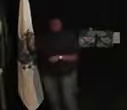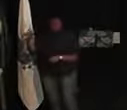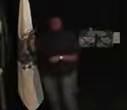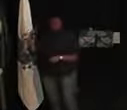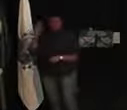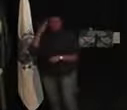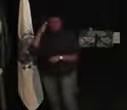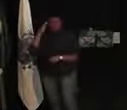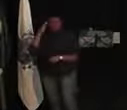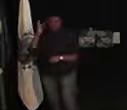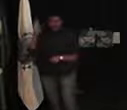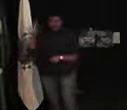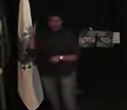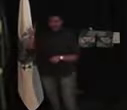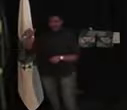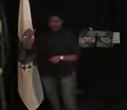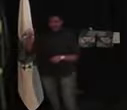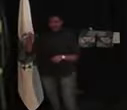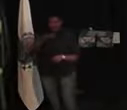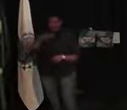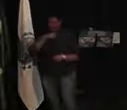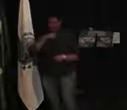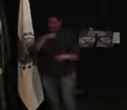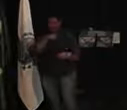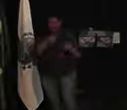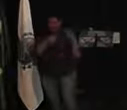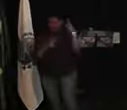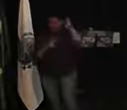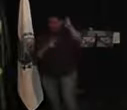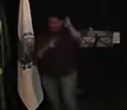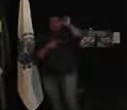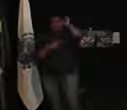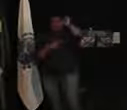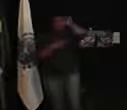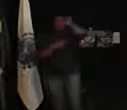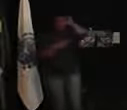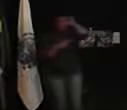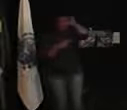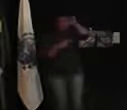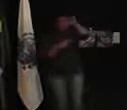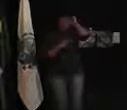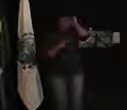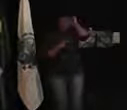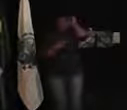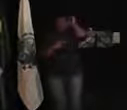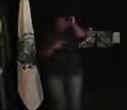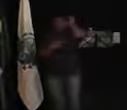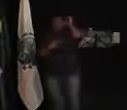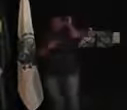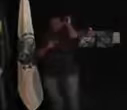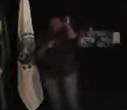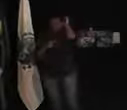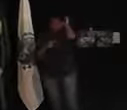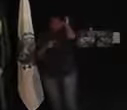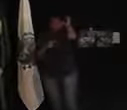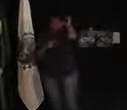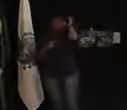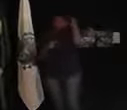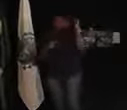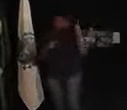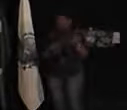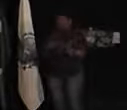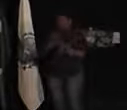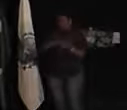totalmente TDA. Né? Pode passar, a gente fechando aqui. Fernando Pessoa, gente, Fernando Pessoa, esse homem, né,